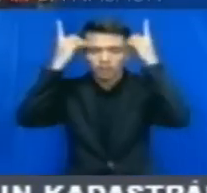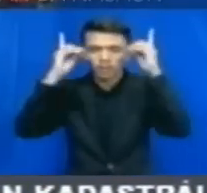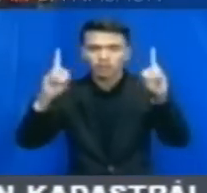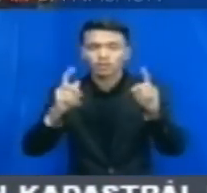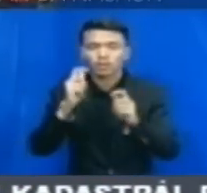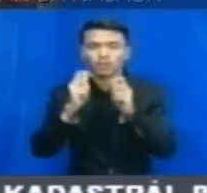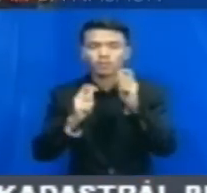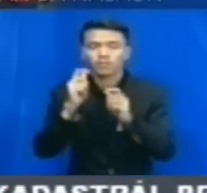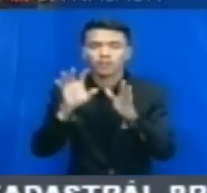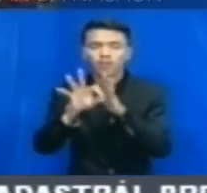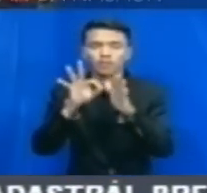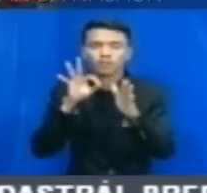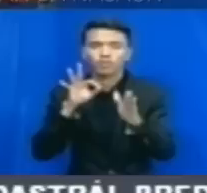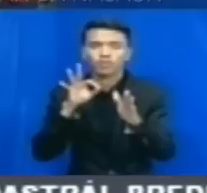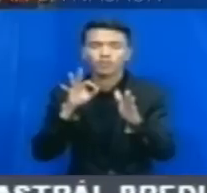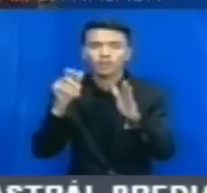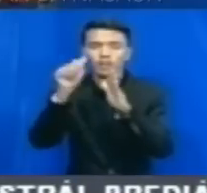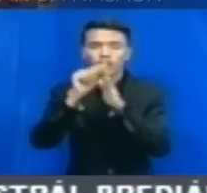futi nene futi dune artigo